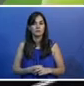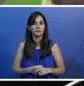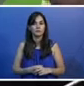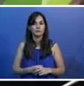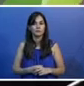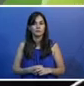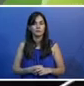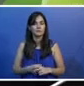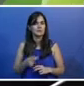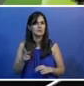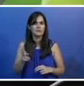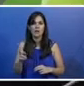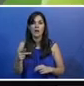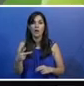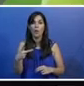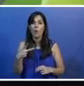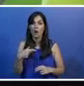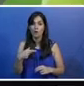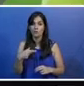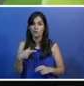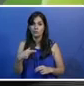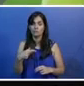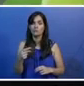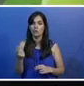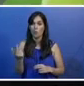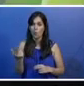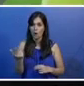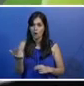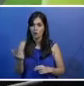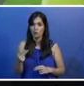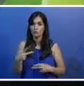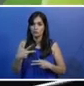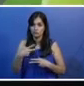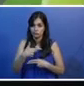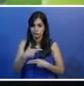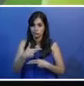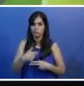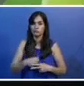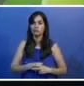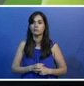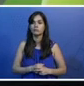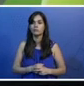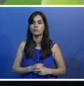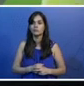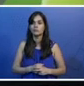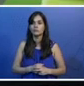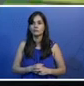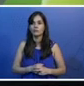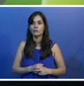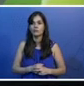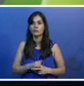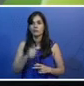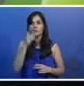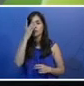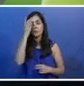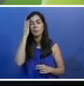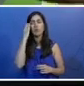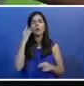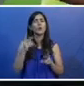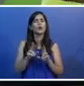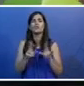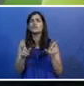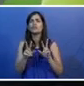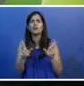estão igualadas. Bom, aqui mais uma para vocês diferenciarem a